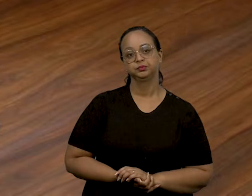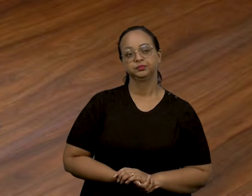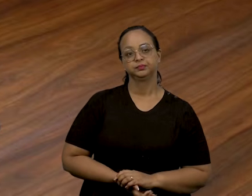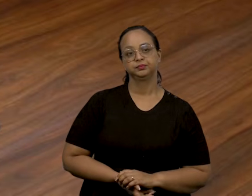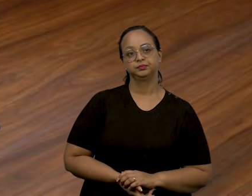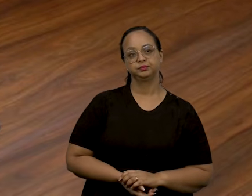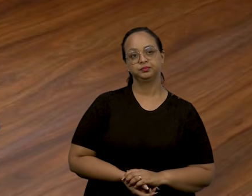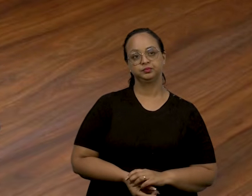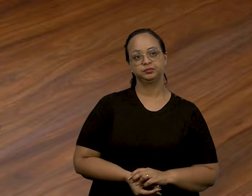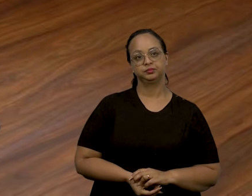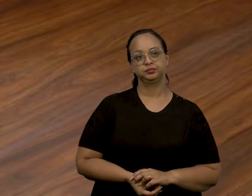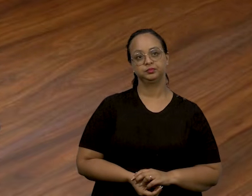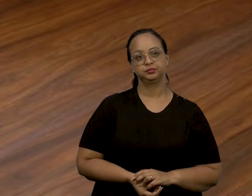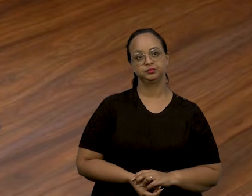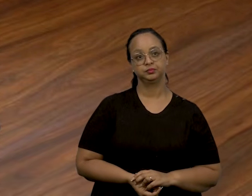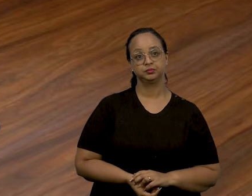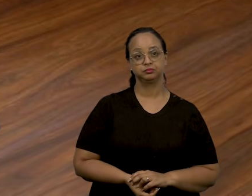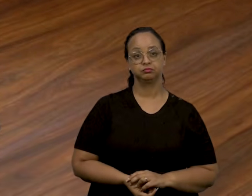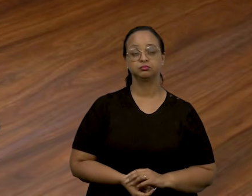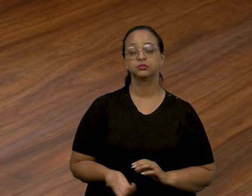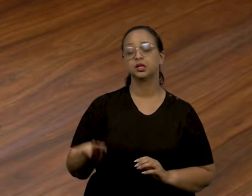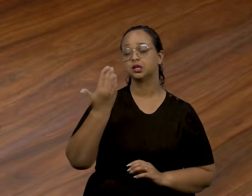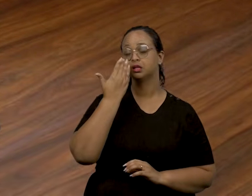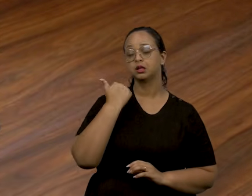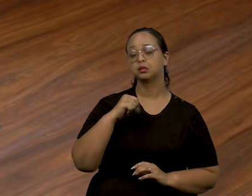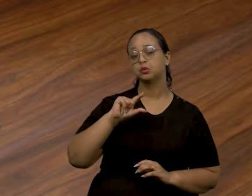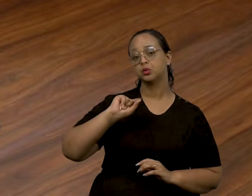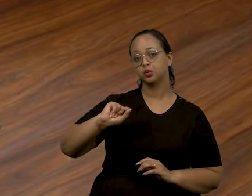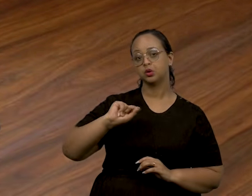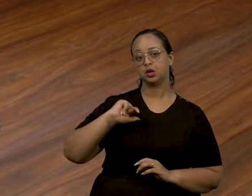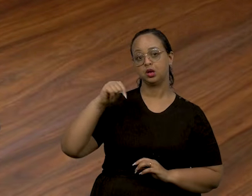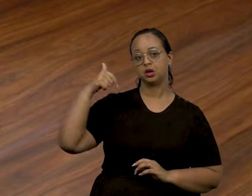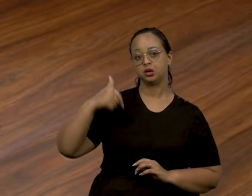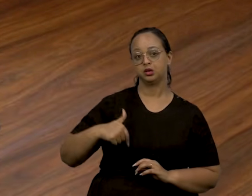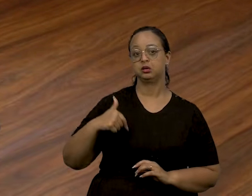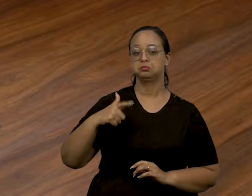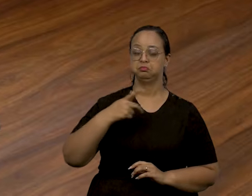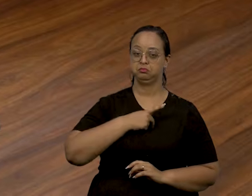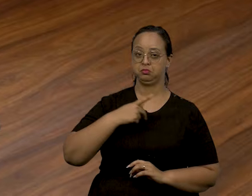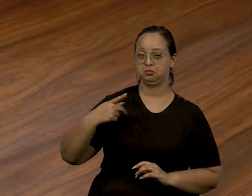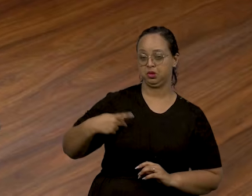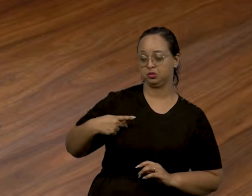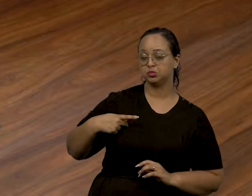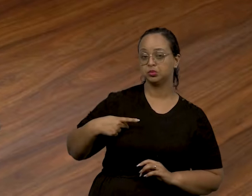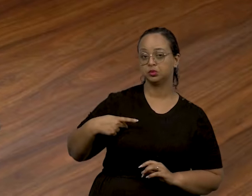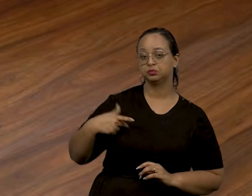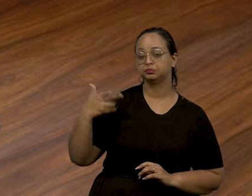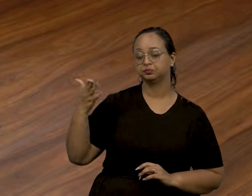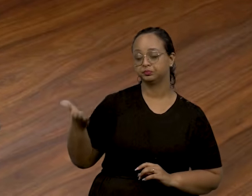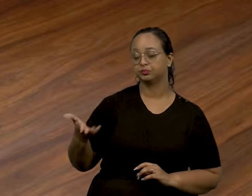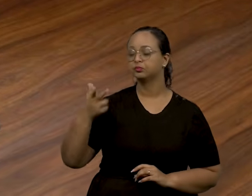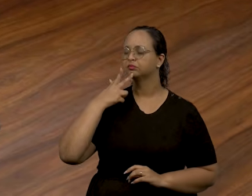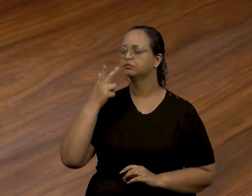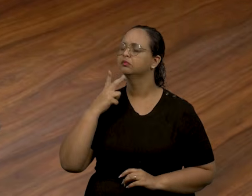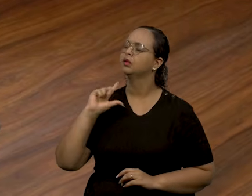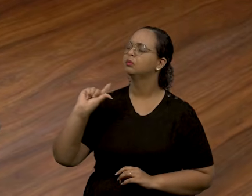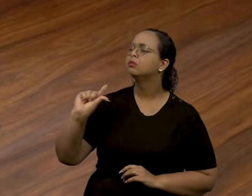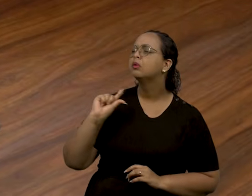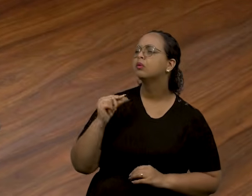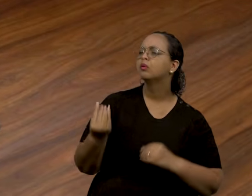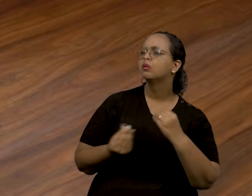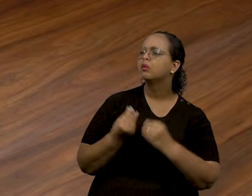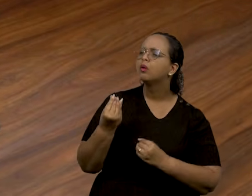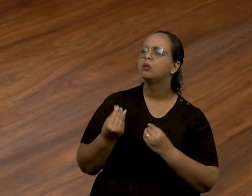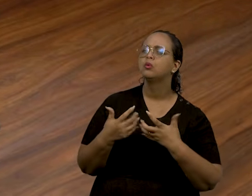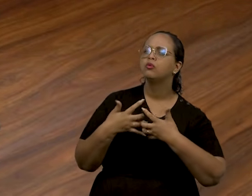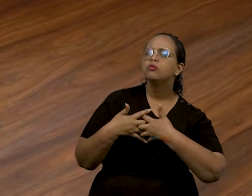né, pastor Jadson? Como é que seria um juiz, né? Qual é a função realmente desse legislador, né? E quantos juízes?